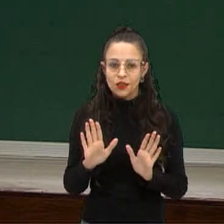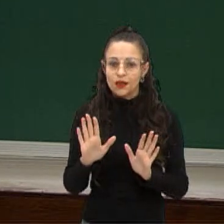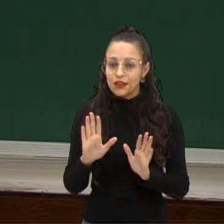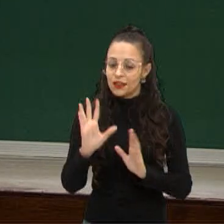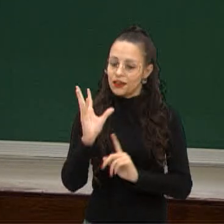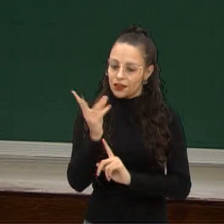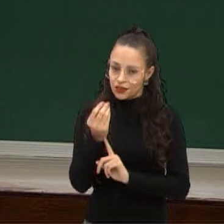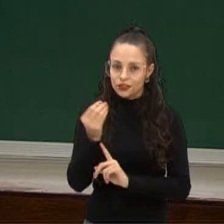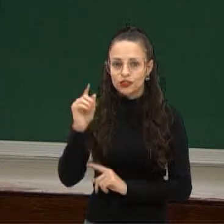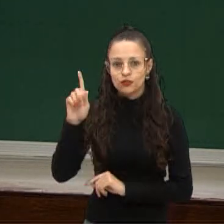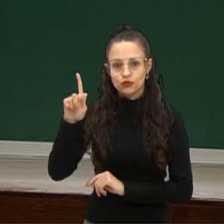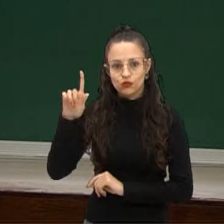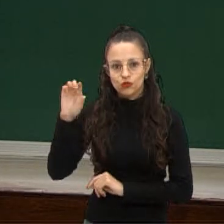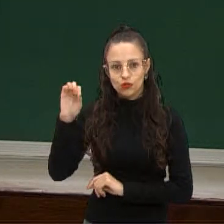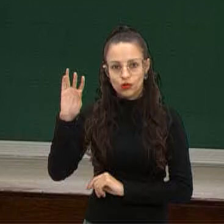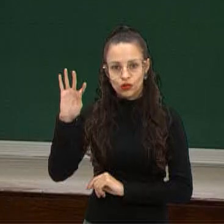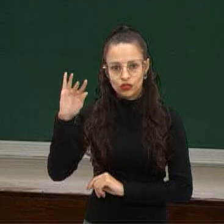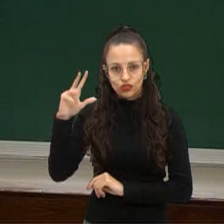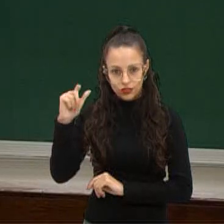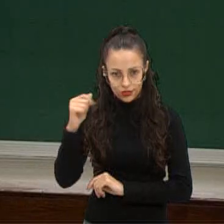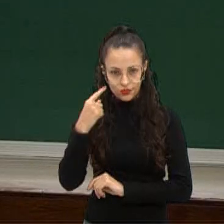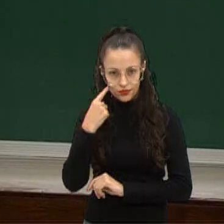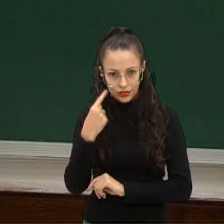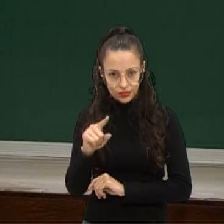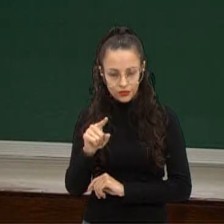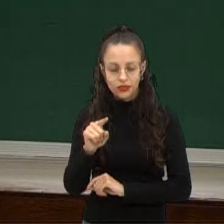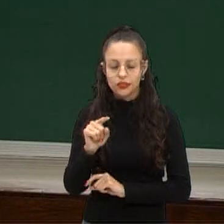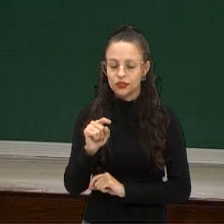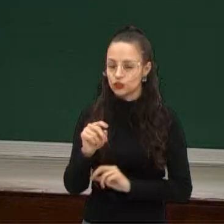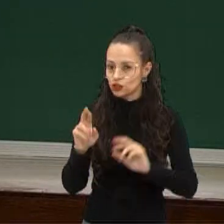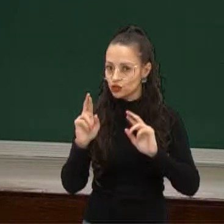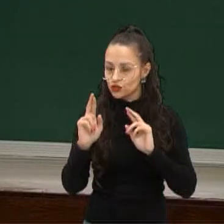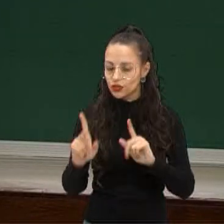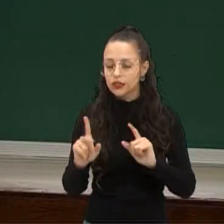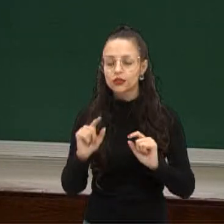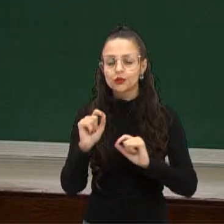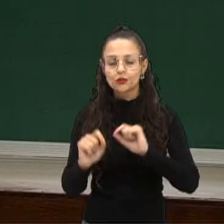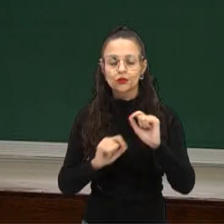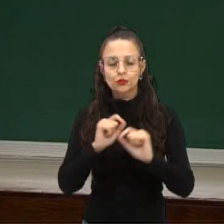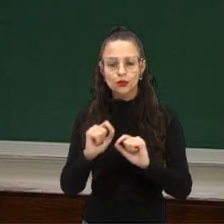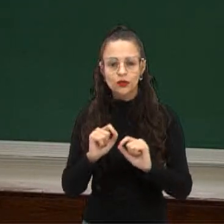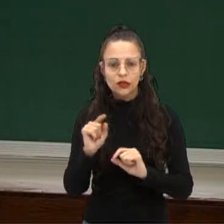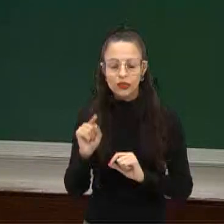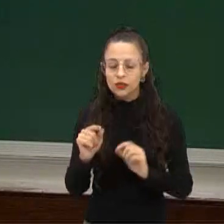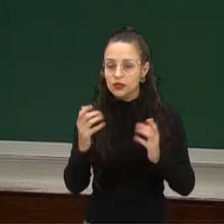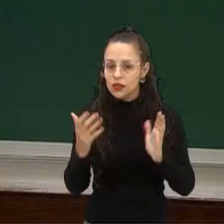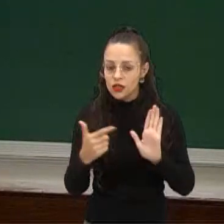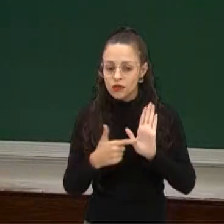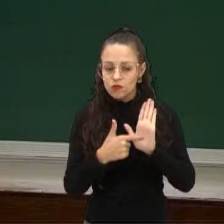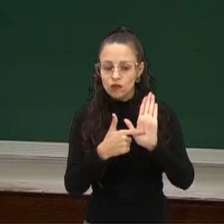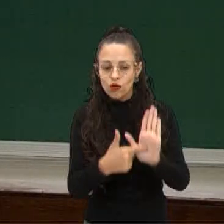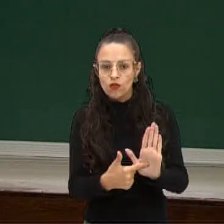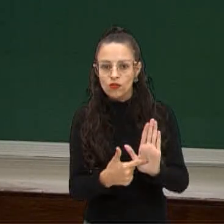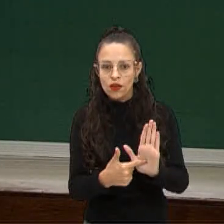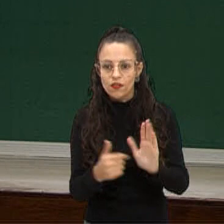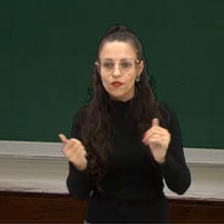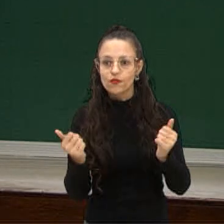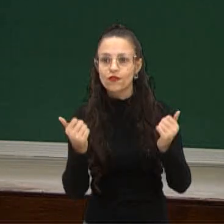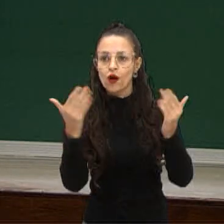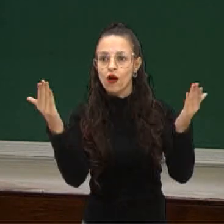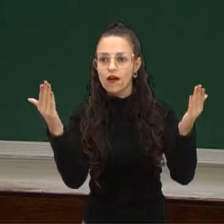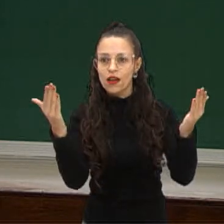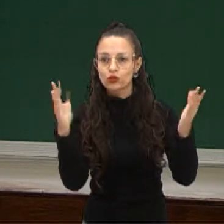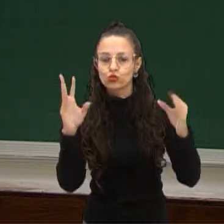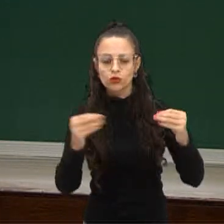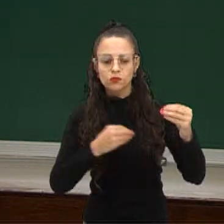gente vai ver bastante isso, né? Com as gárgulas, com aqueles monstros que ficam fora da igreja, que eles querem passar a concepção que fora da igreja tudo é